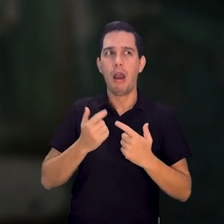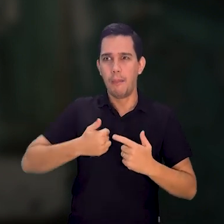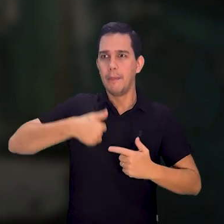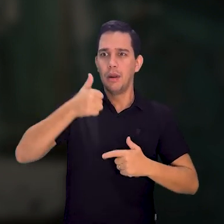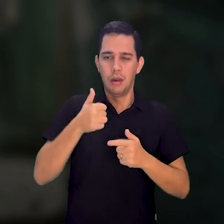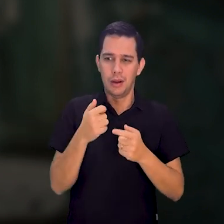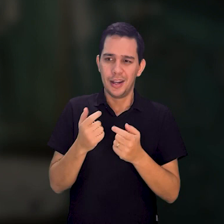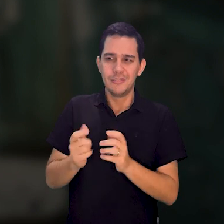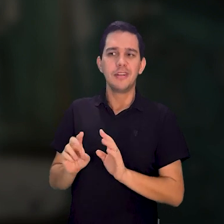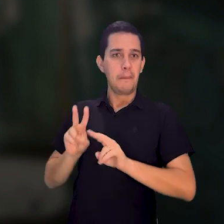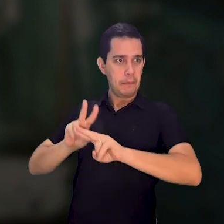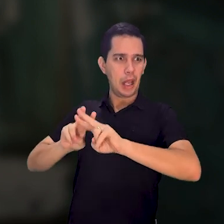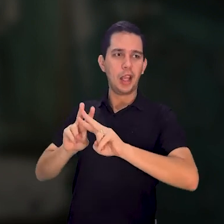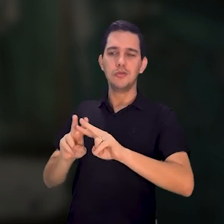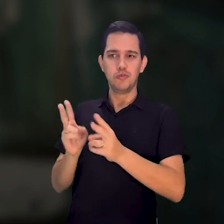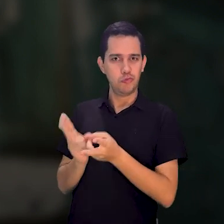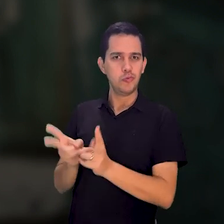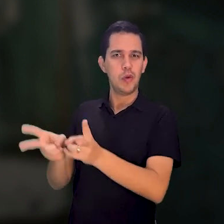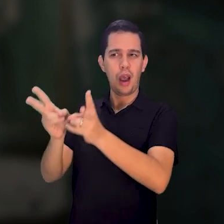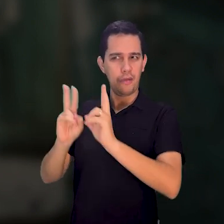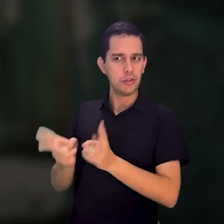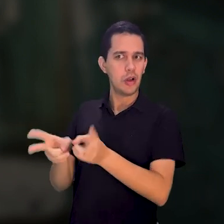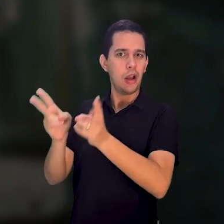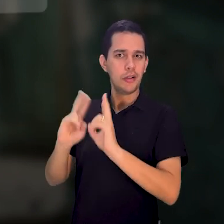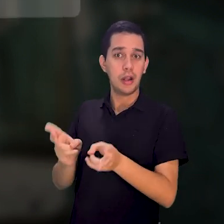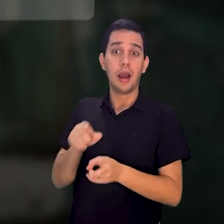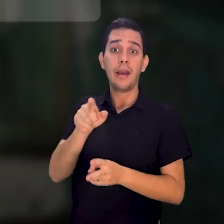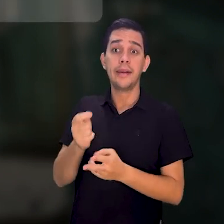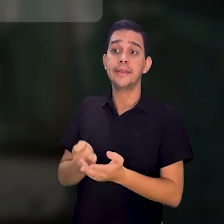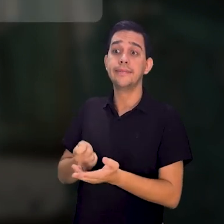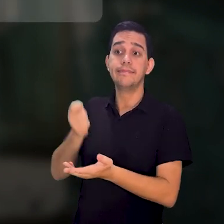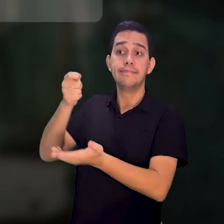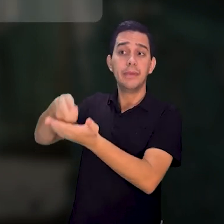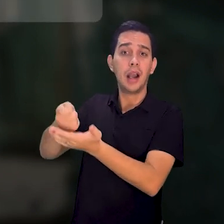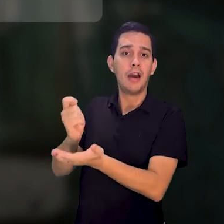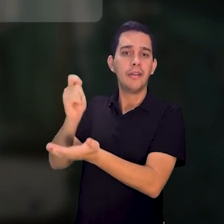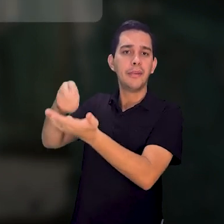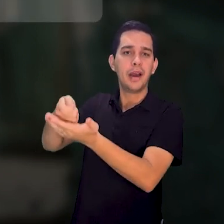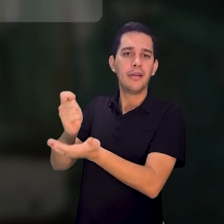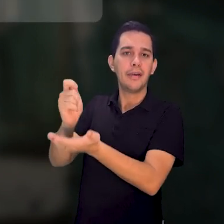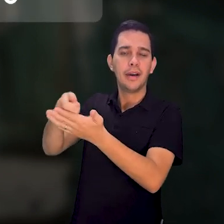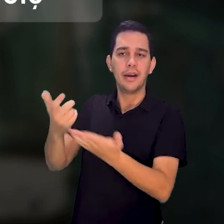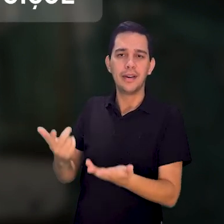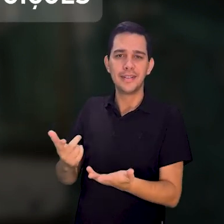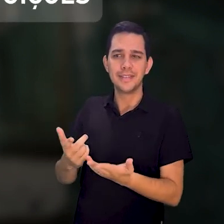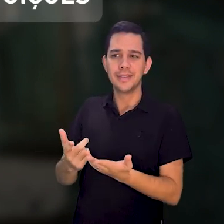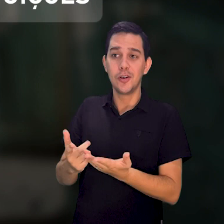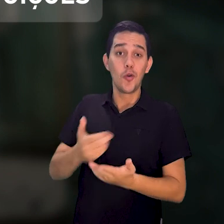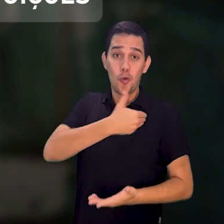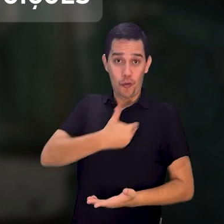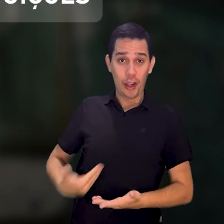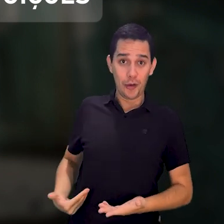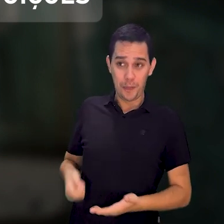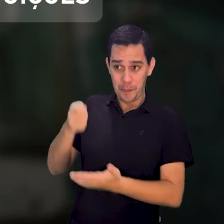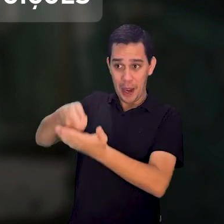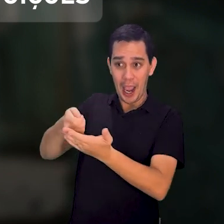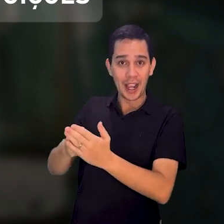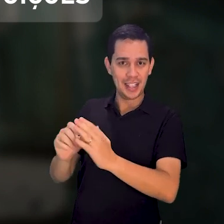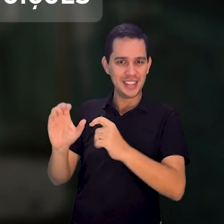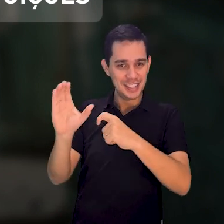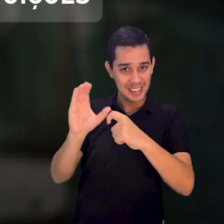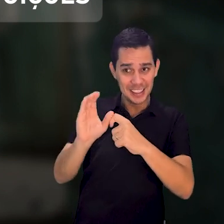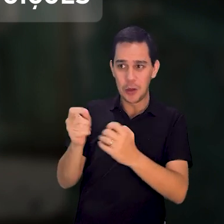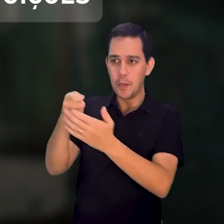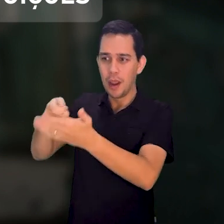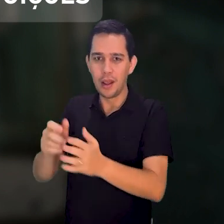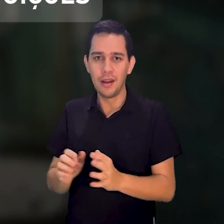lucrativo. Então, para a instituição era muito bom, porque aumentava as AIHs e o dinheiro que ela recebia